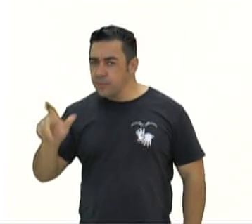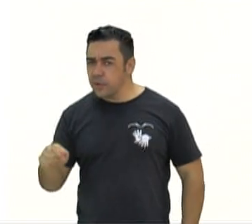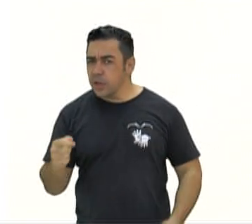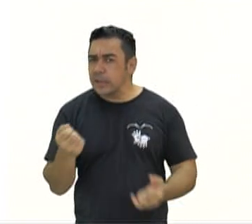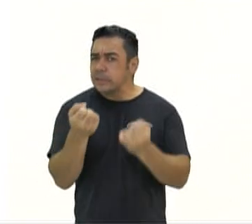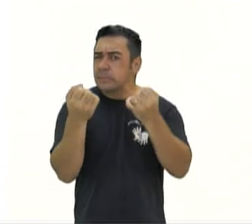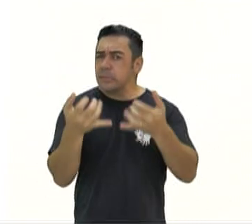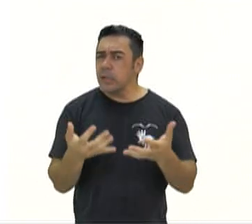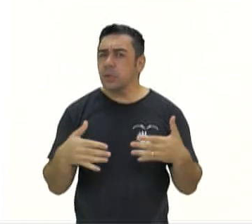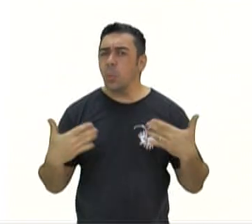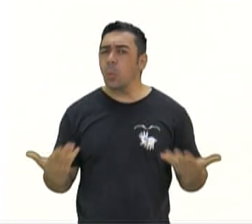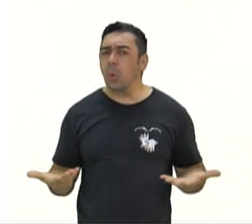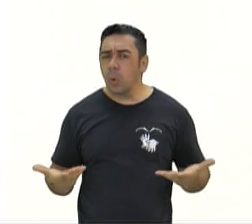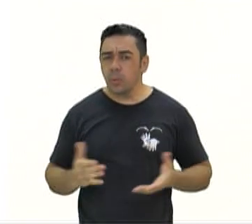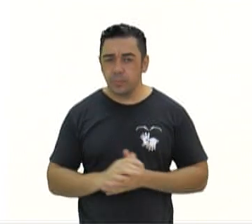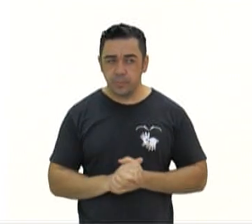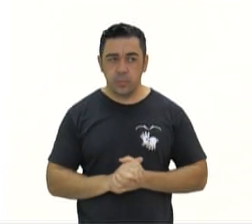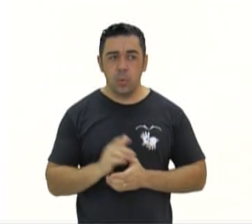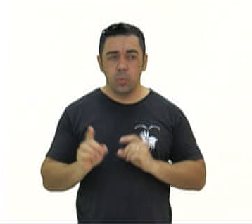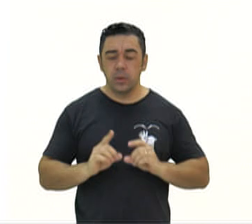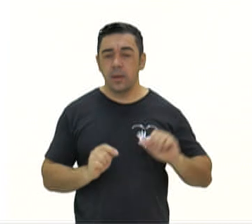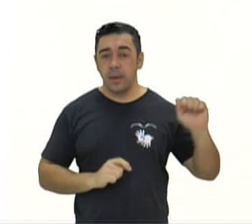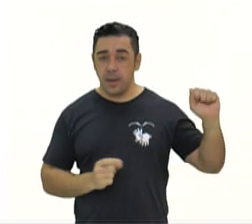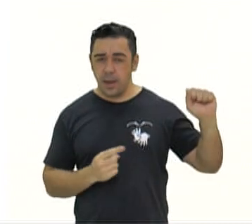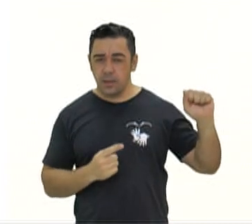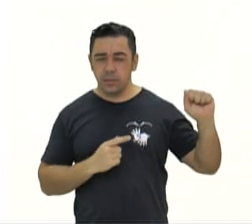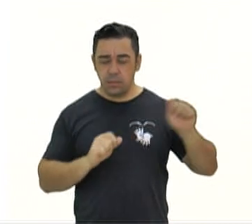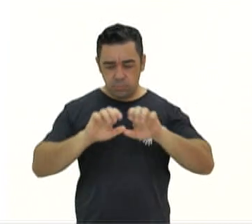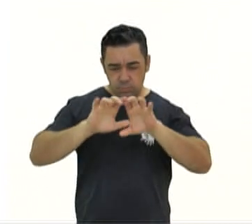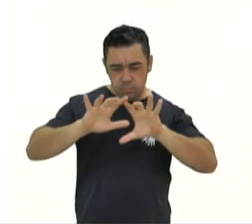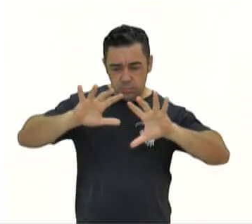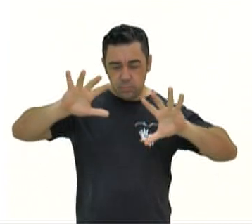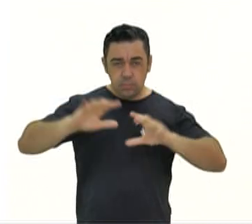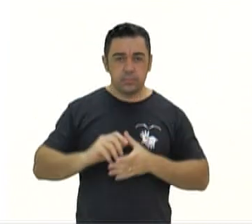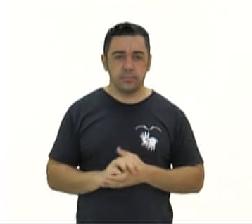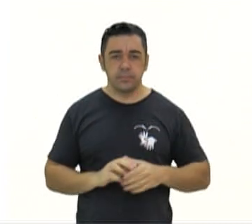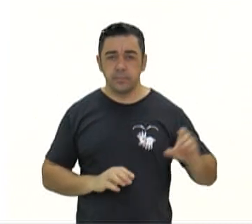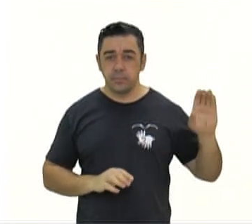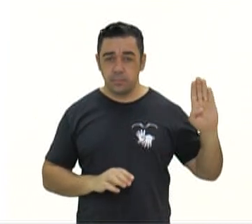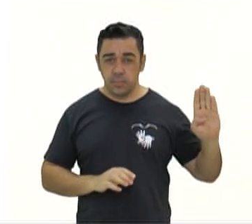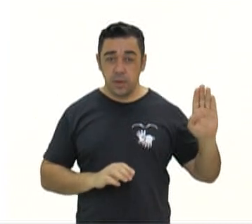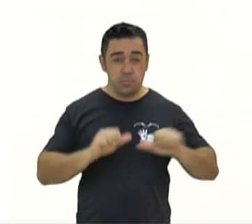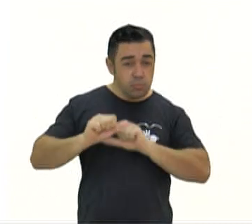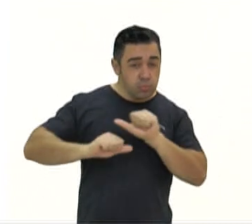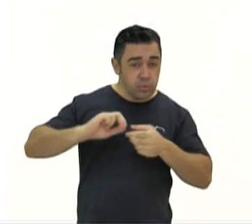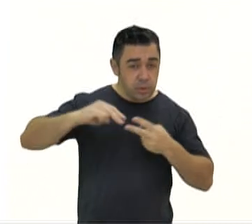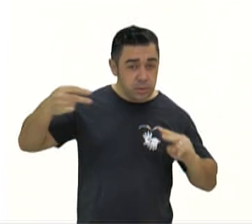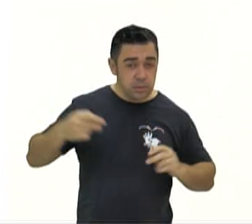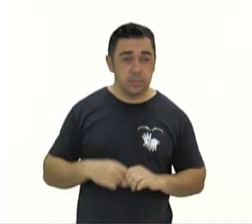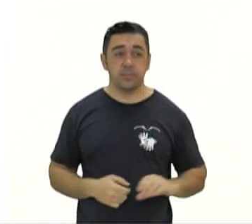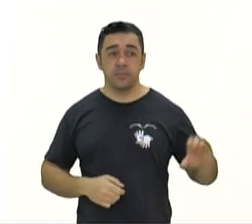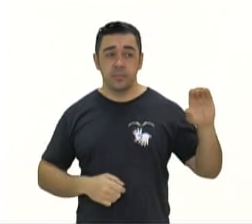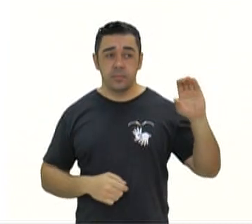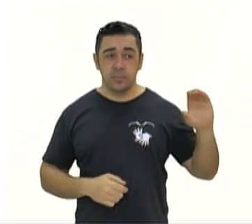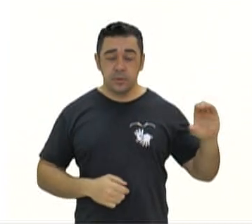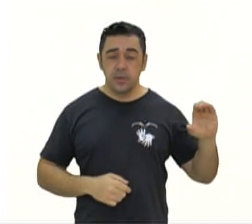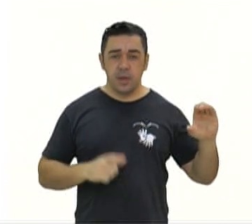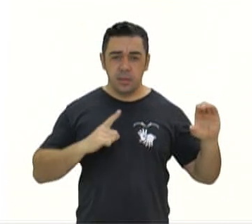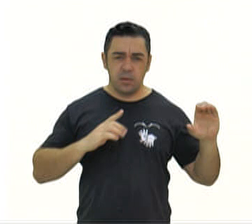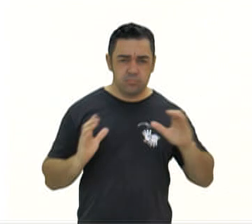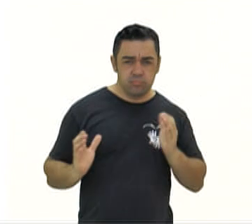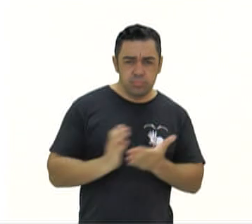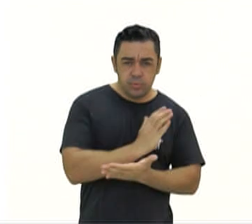fato está no quê? Letra A, deriva continental. Letra B, mutação. Letra C, isolamento geográfico. Letra